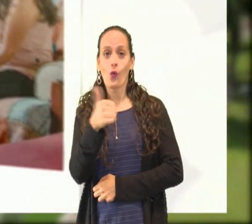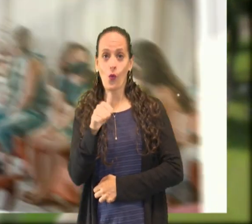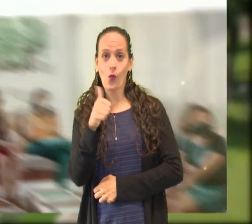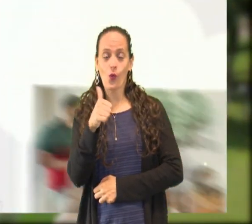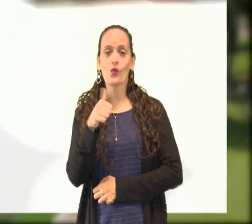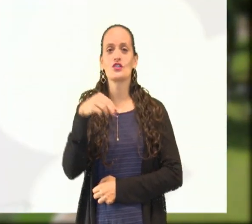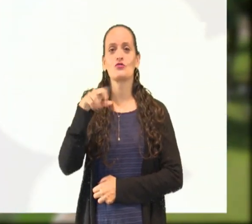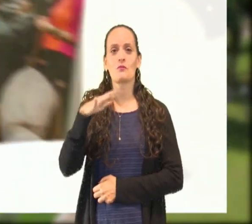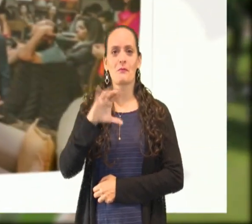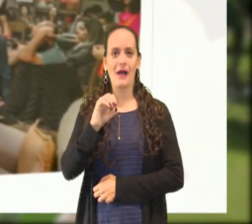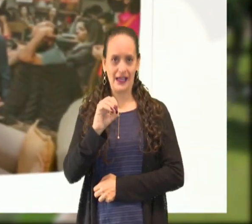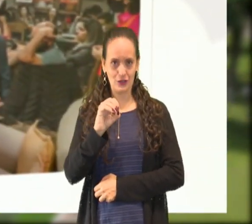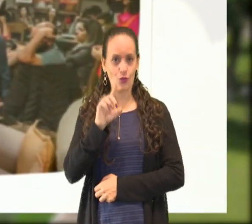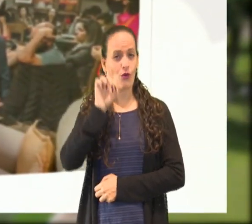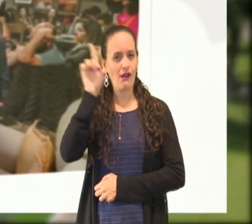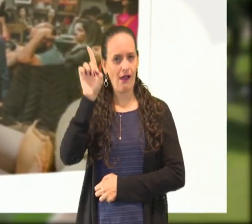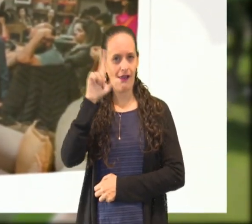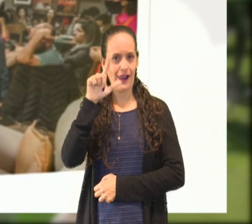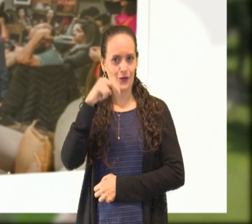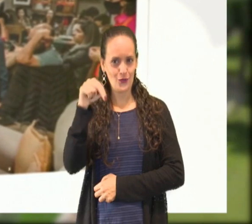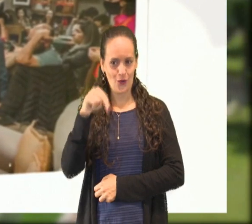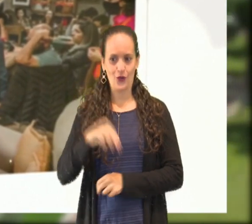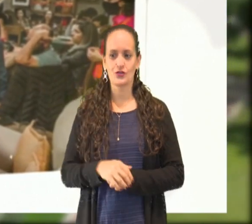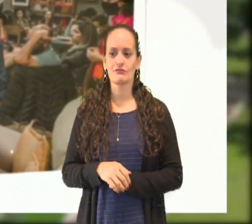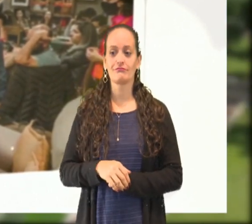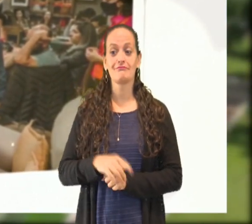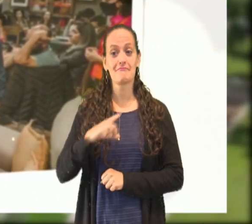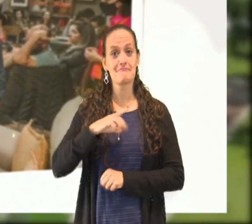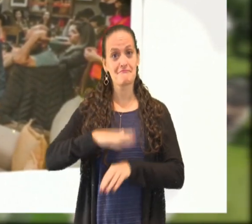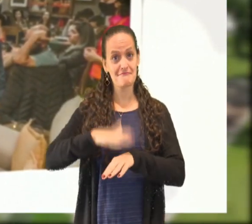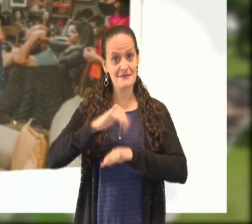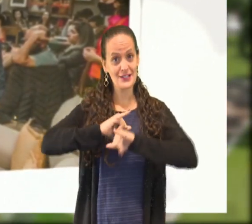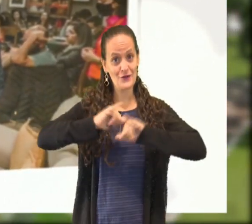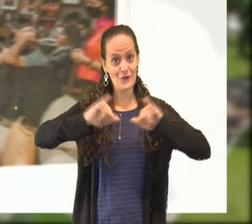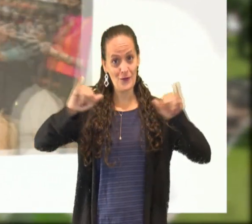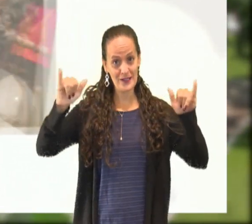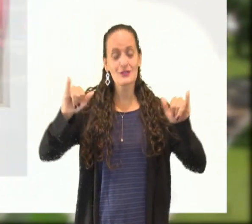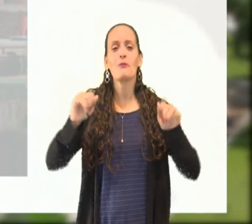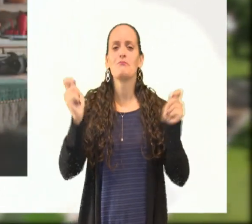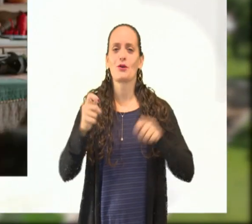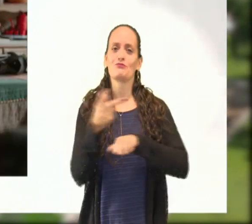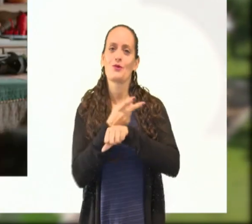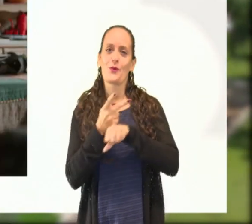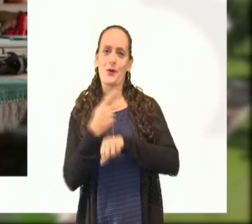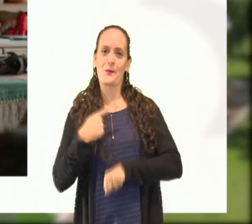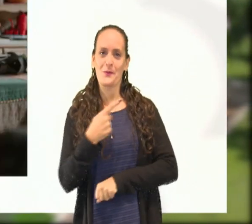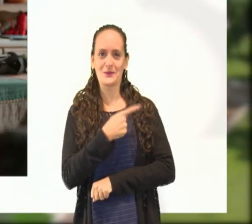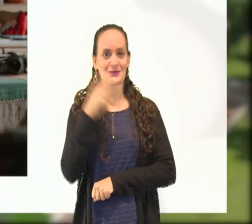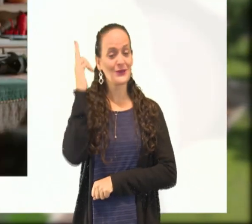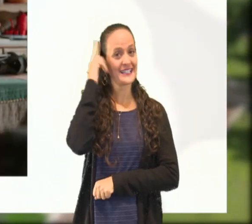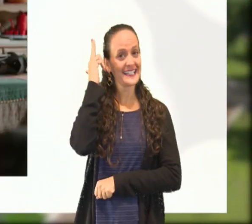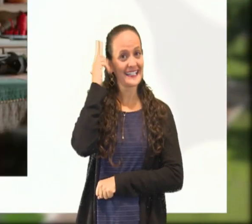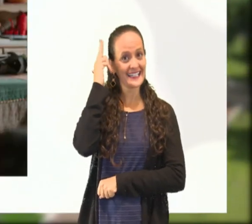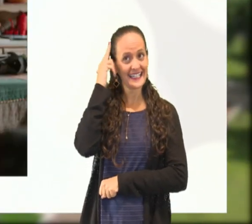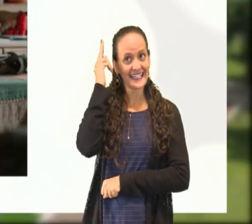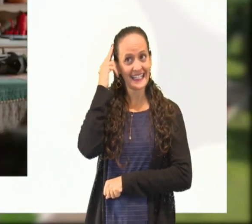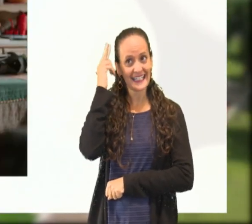na Casa da Família Araújo. Mais informações podem ser obtidas com o pastor Neander pelo telefone